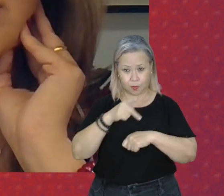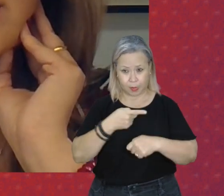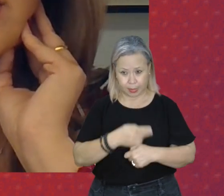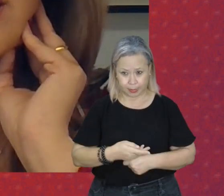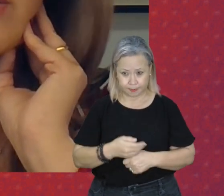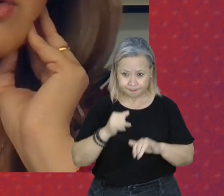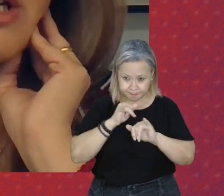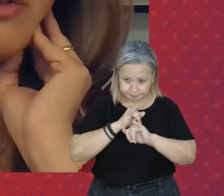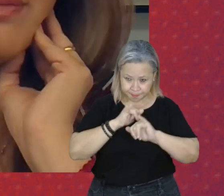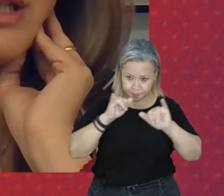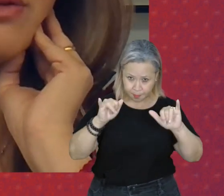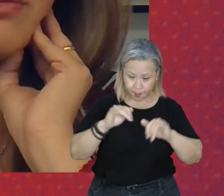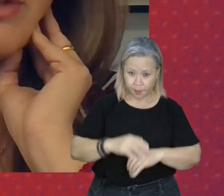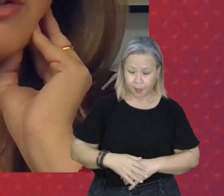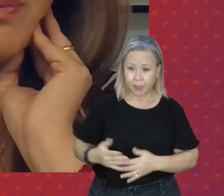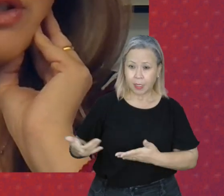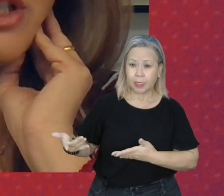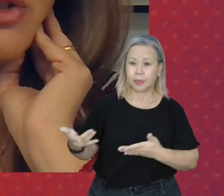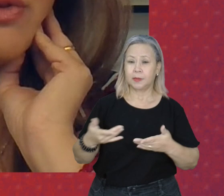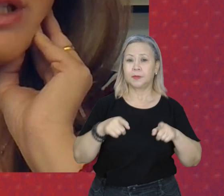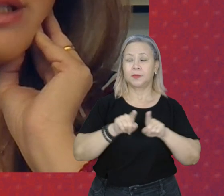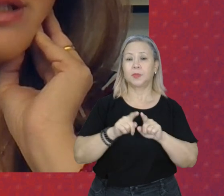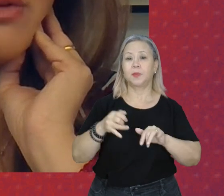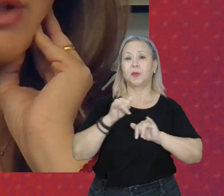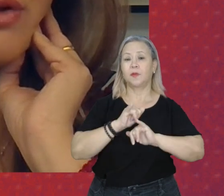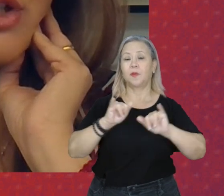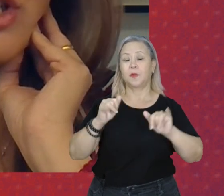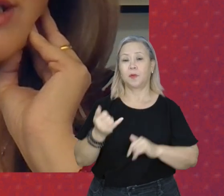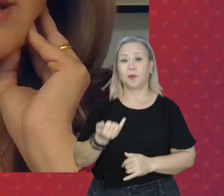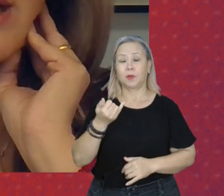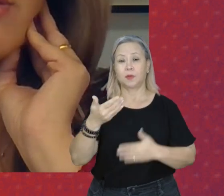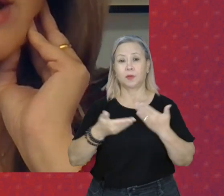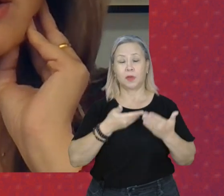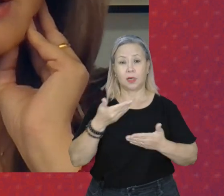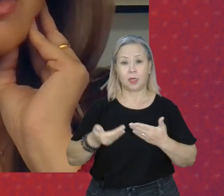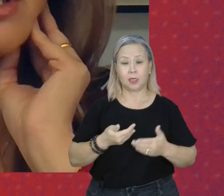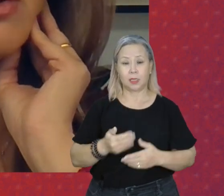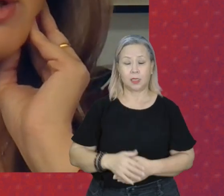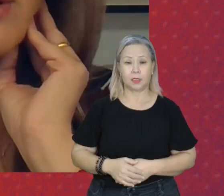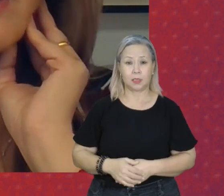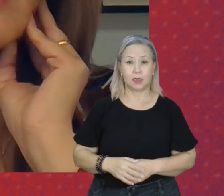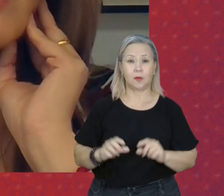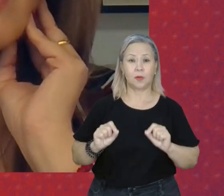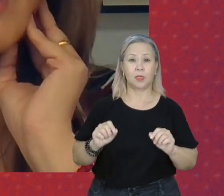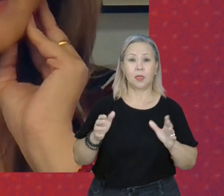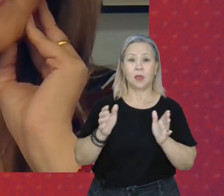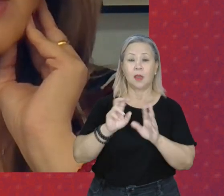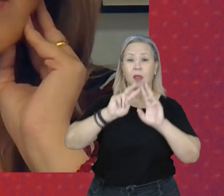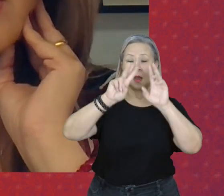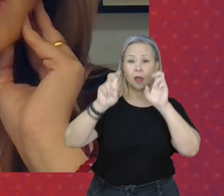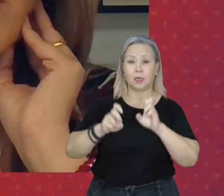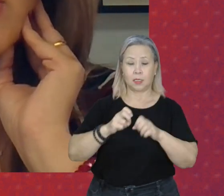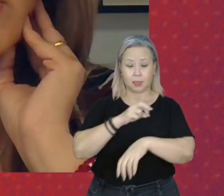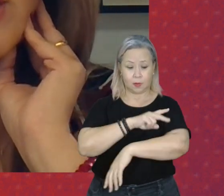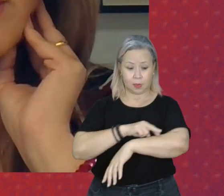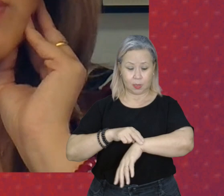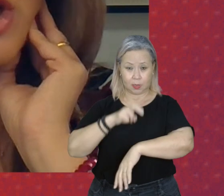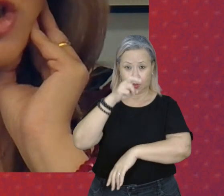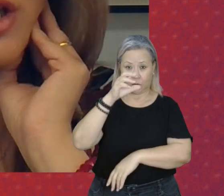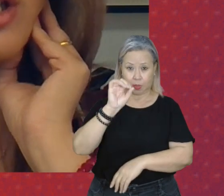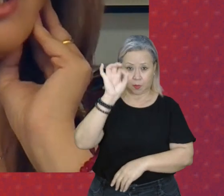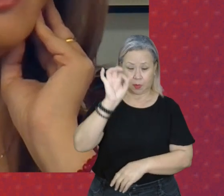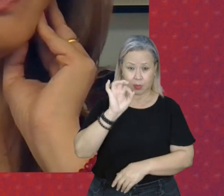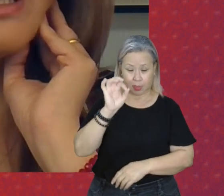aqui trouxeram também um dado importante com relação ao recorte racial, que são 50% das vítimas de